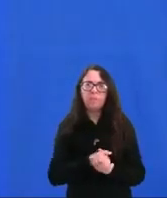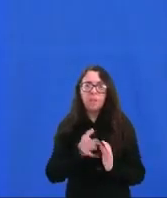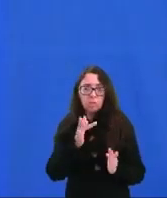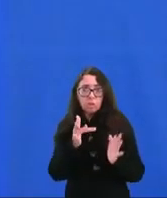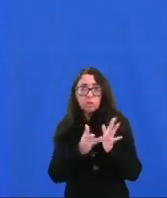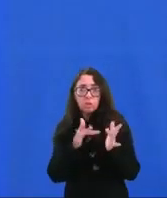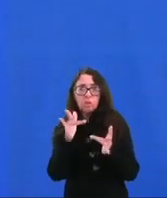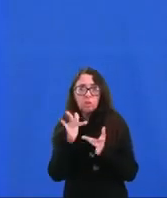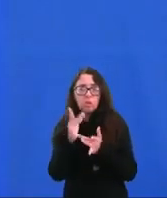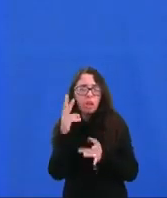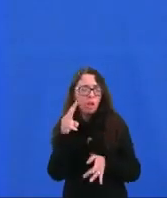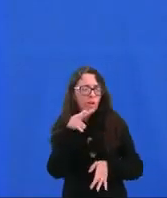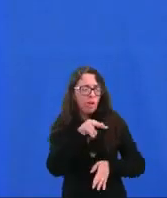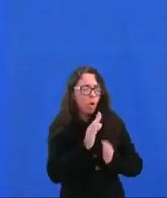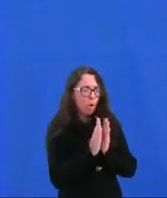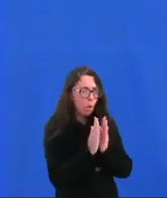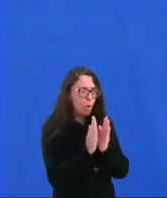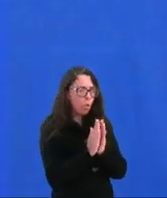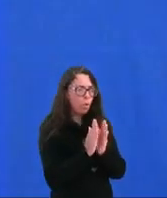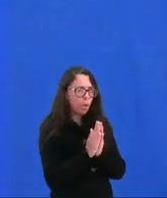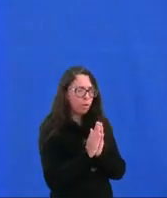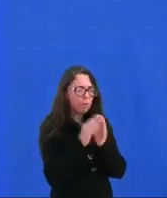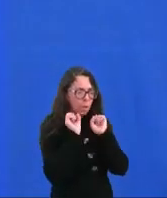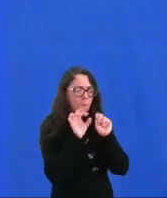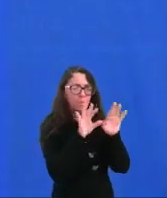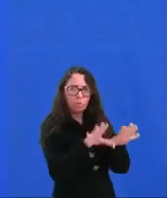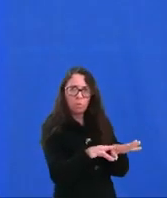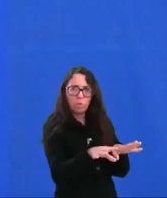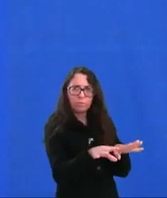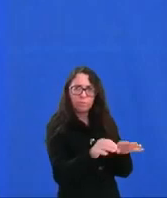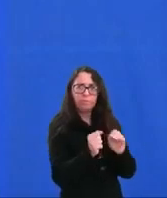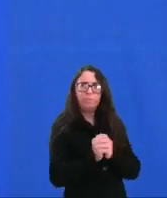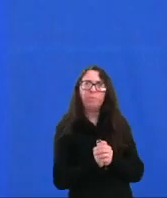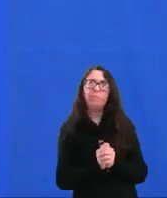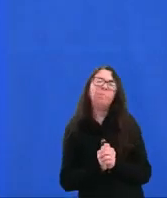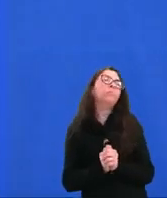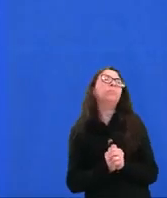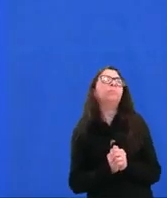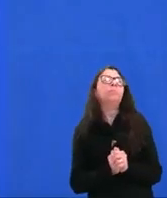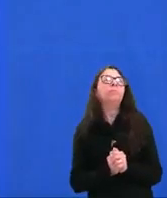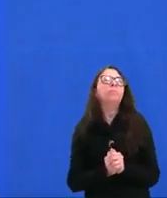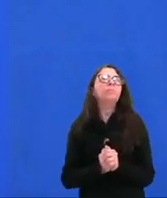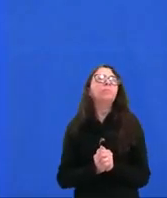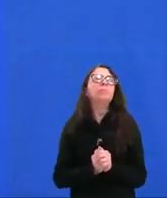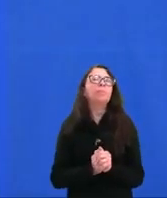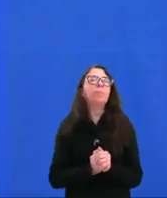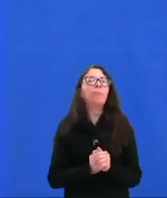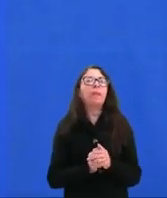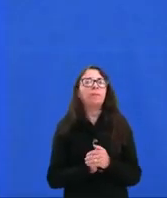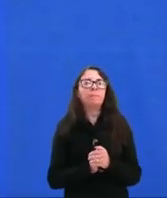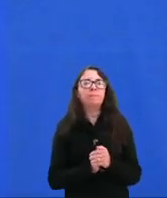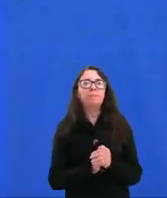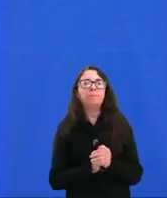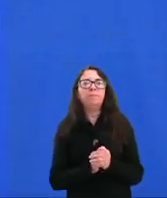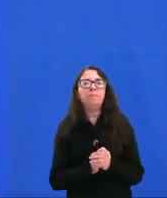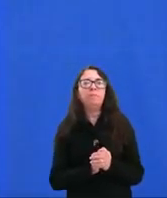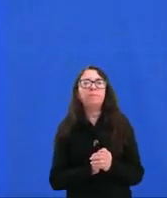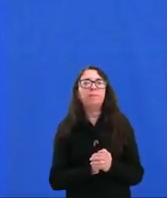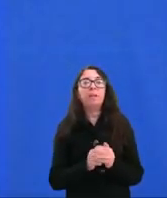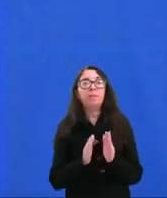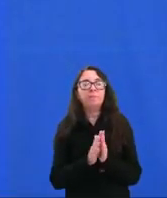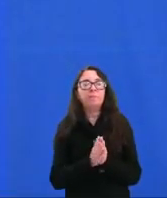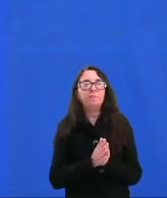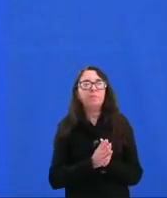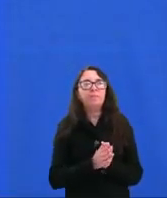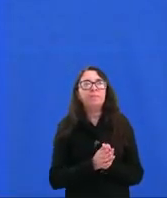Proposta redentora do Pai. Perdoa-me. 28, 18 ao 20.